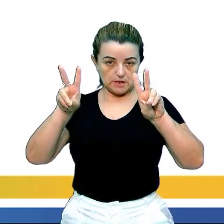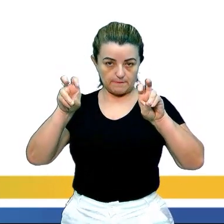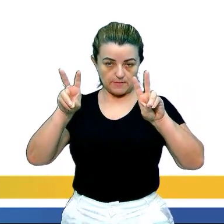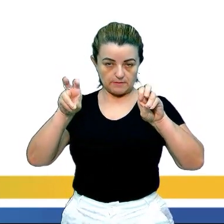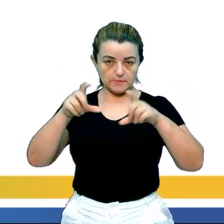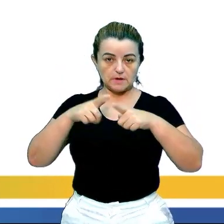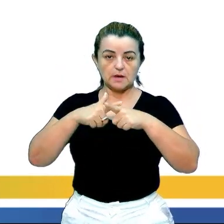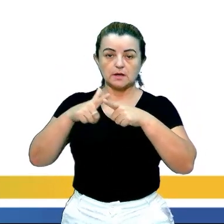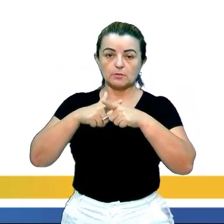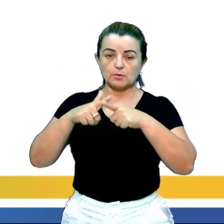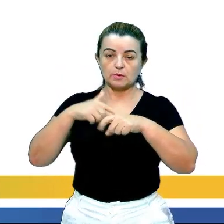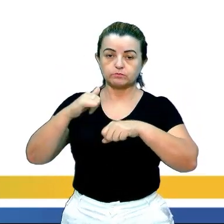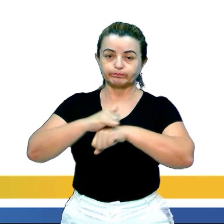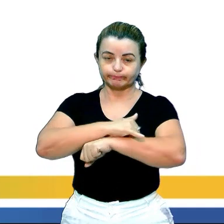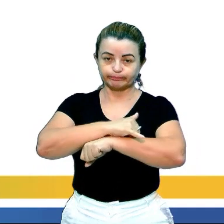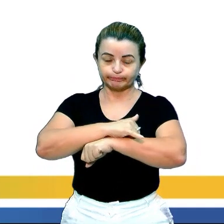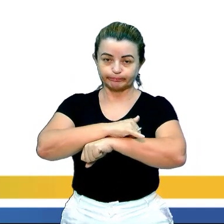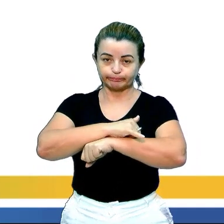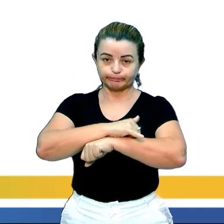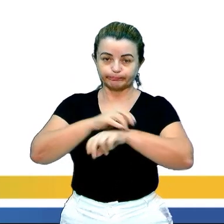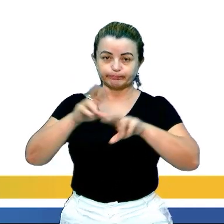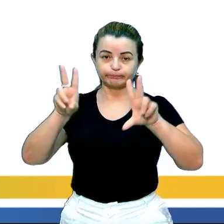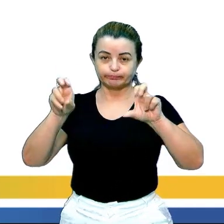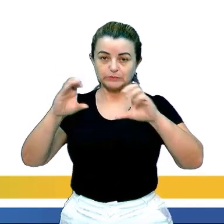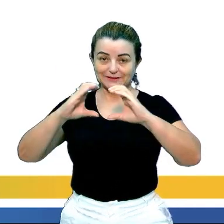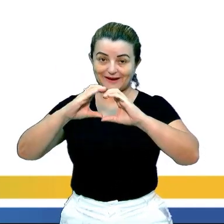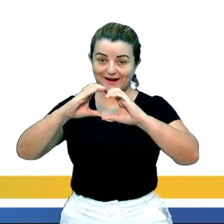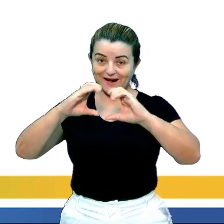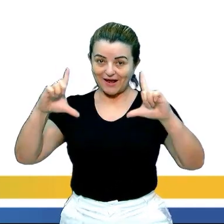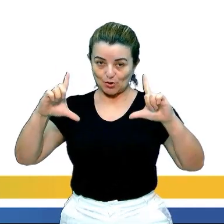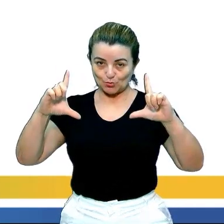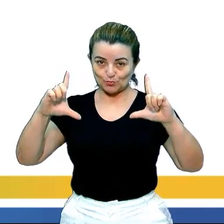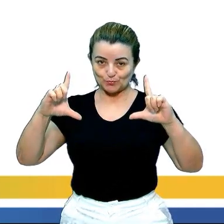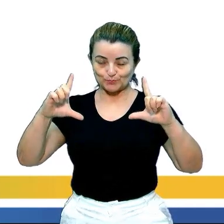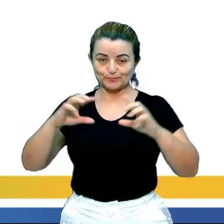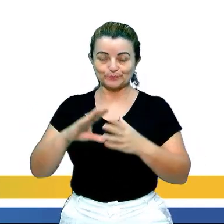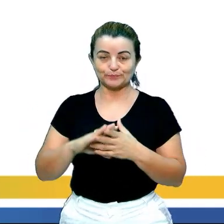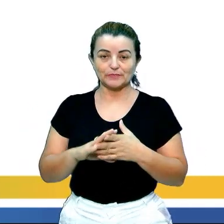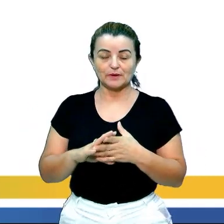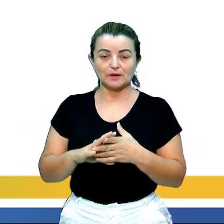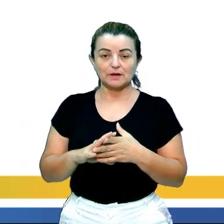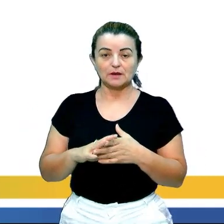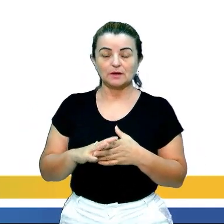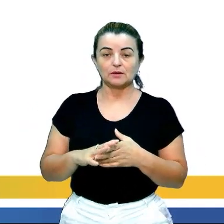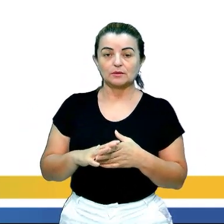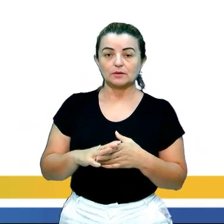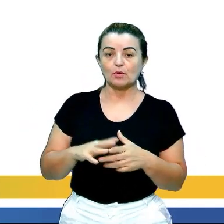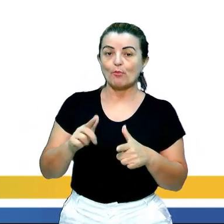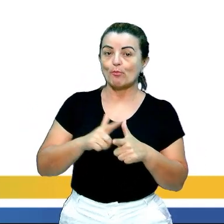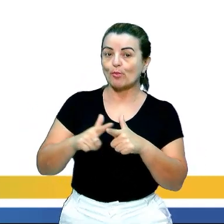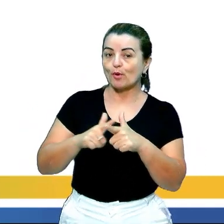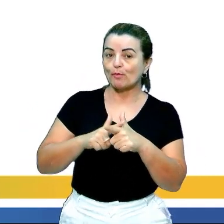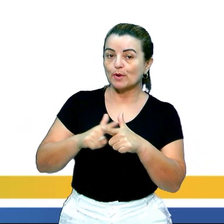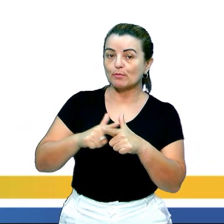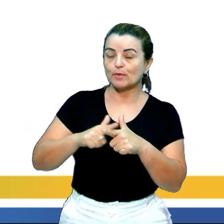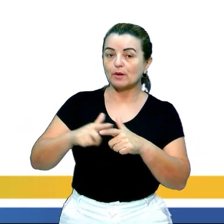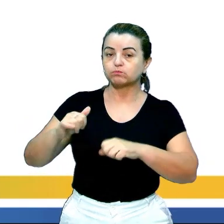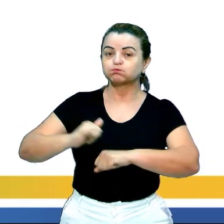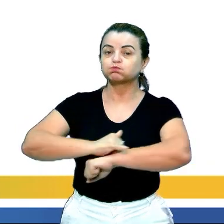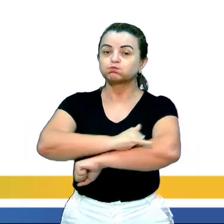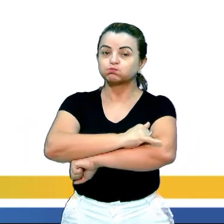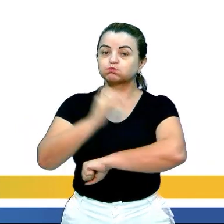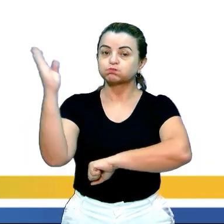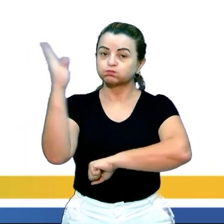problemática da obesidade. Ele ficou muito claro aí dentro do texto, né? Quando eu diz assim, o problema da obesidade no